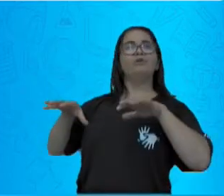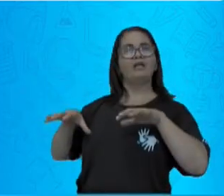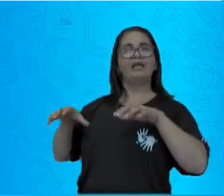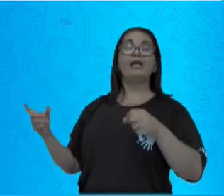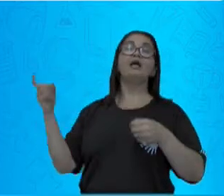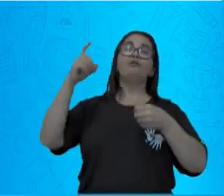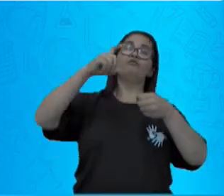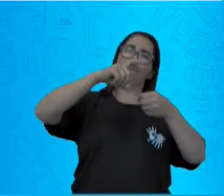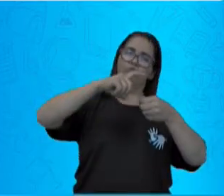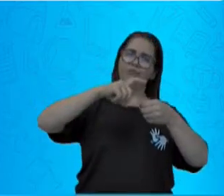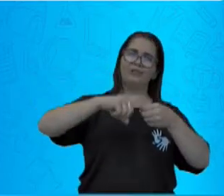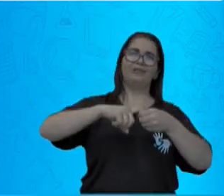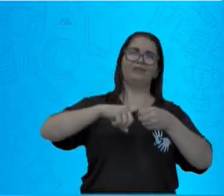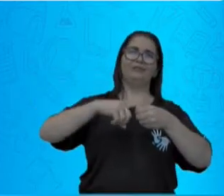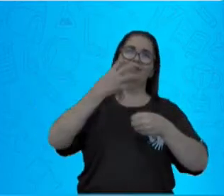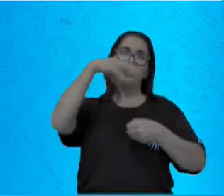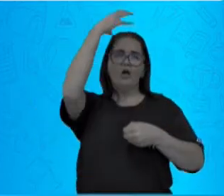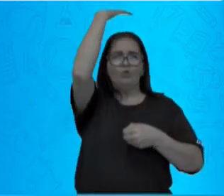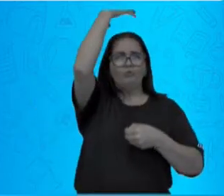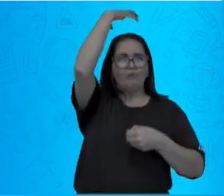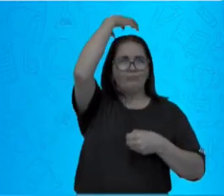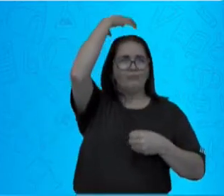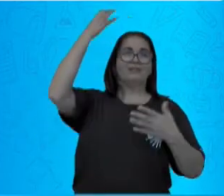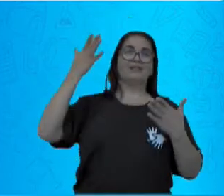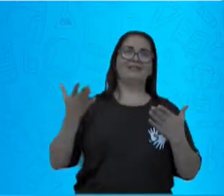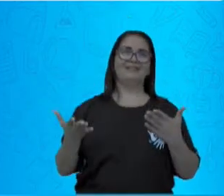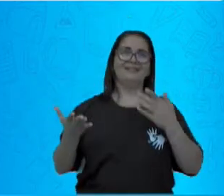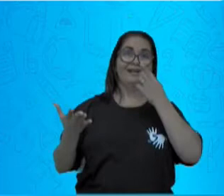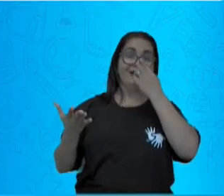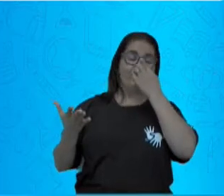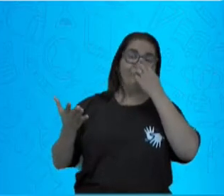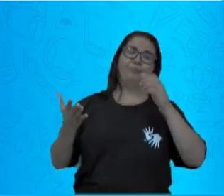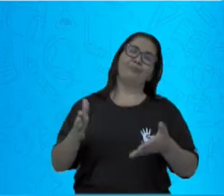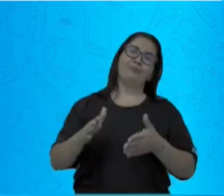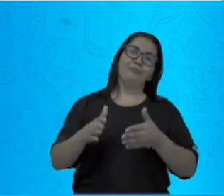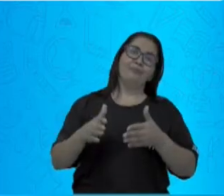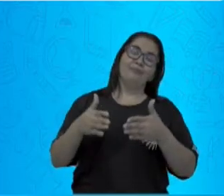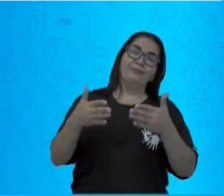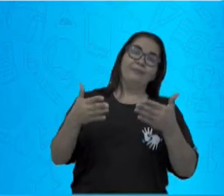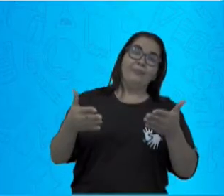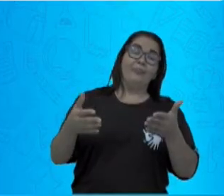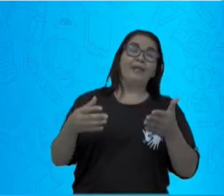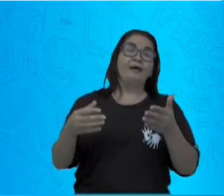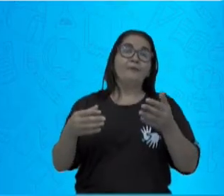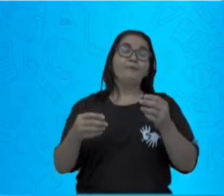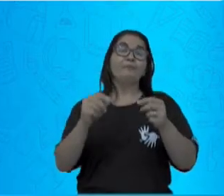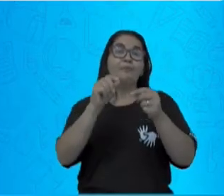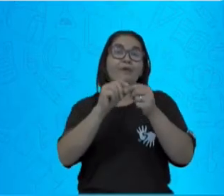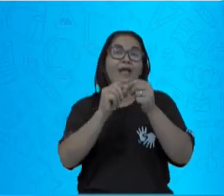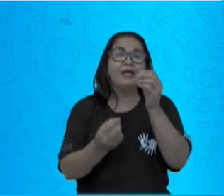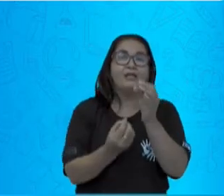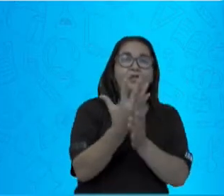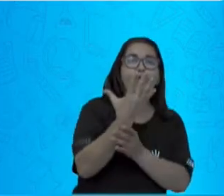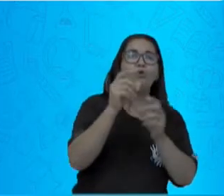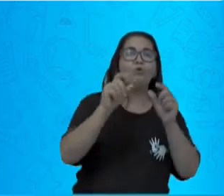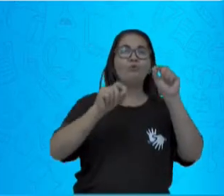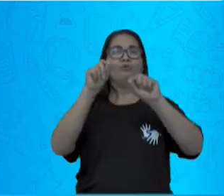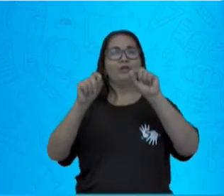retoma o poder. Nessa retomada do poder, a monarquia faz com que surge